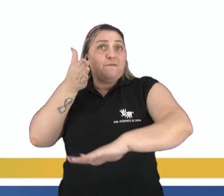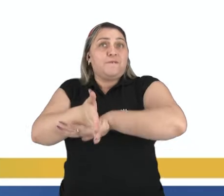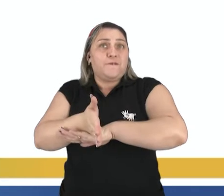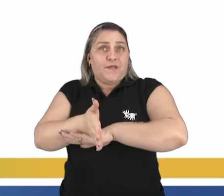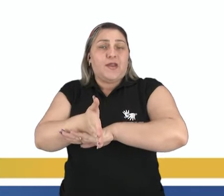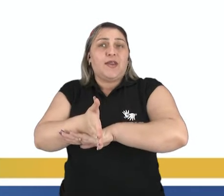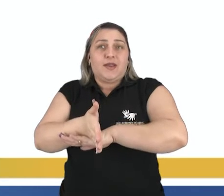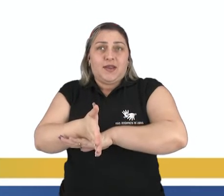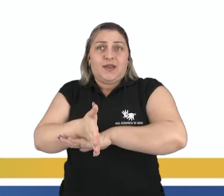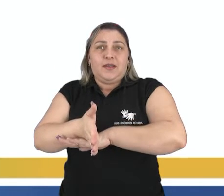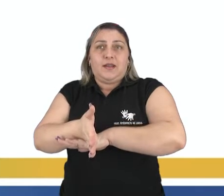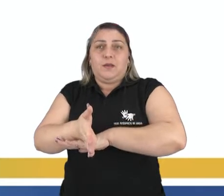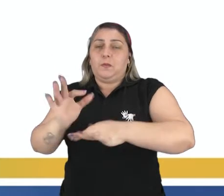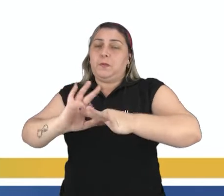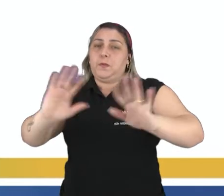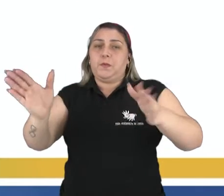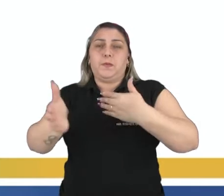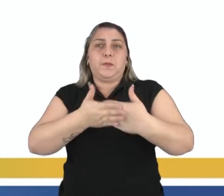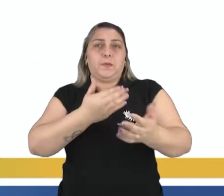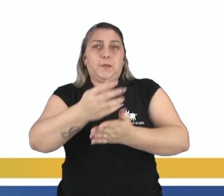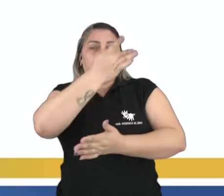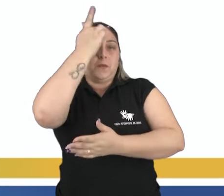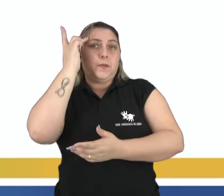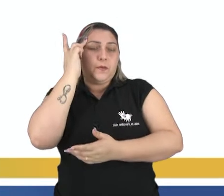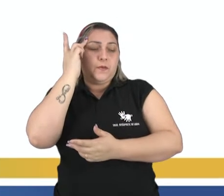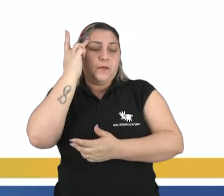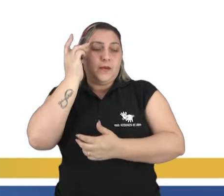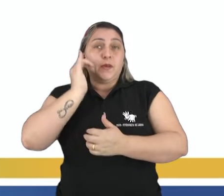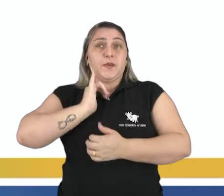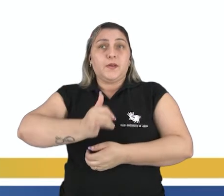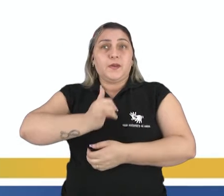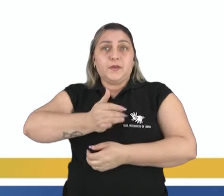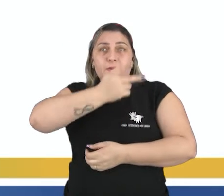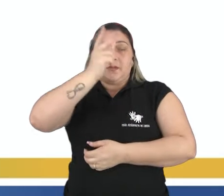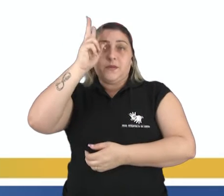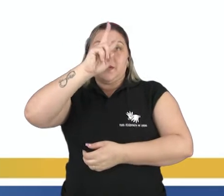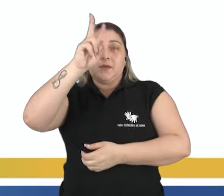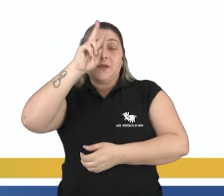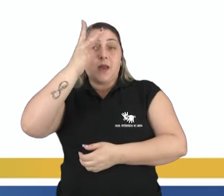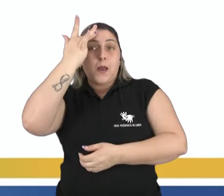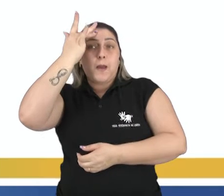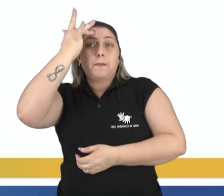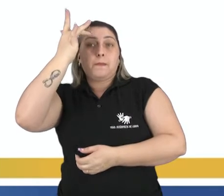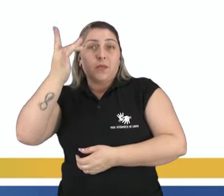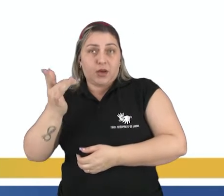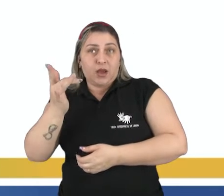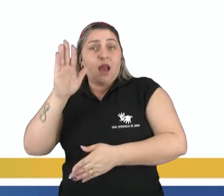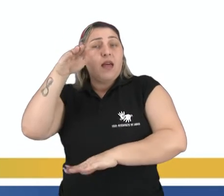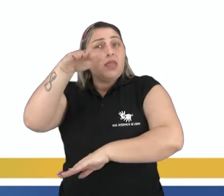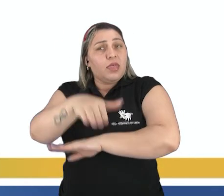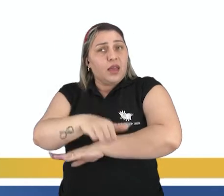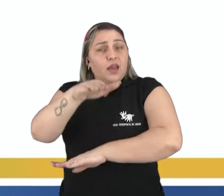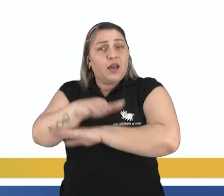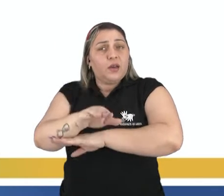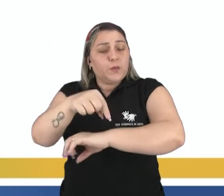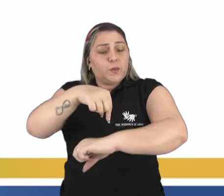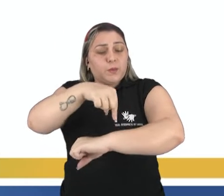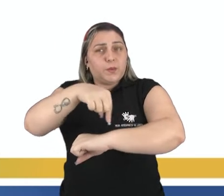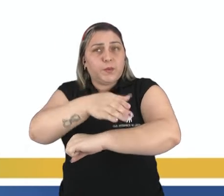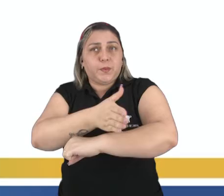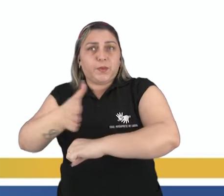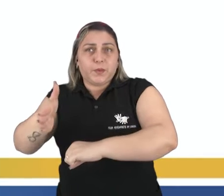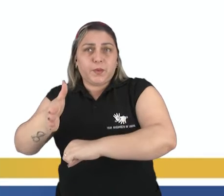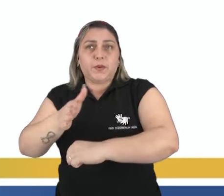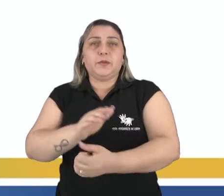quem fosse. Então ele vai contando ali a história, né? No manhã foi acontecendo isso, cronologicamente, tá